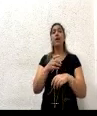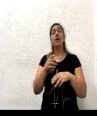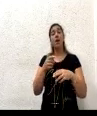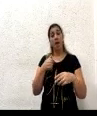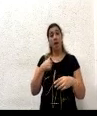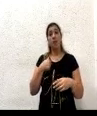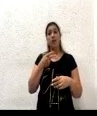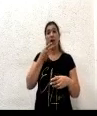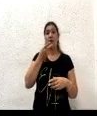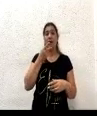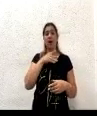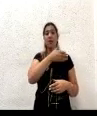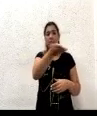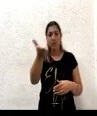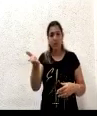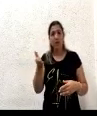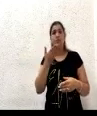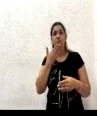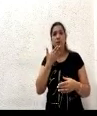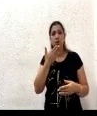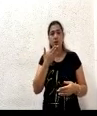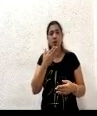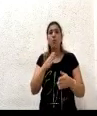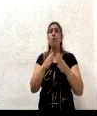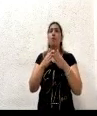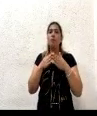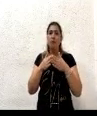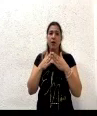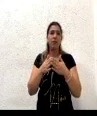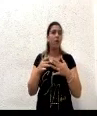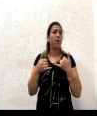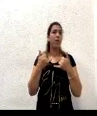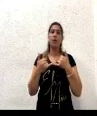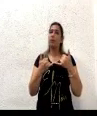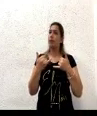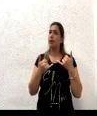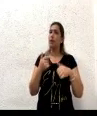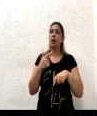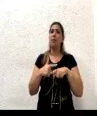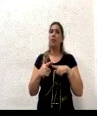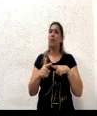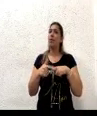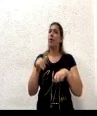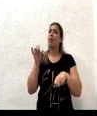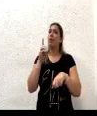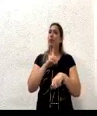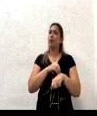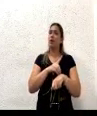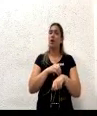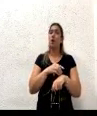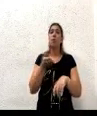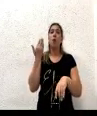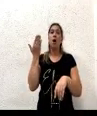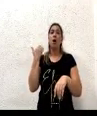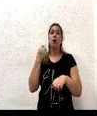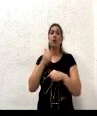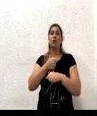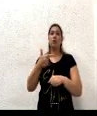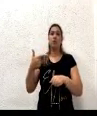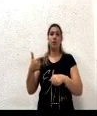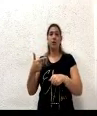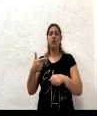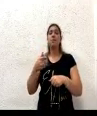aqui à sociedade para não brincar com isso, que em 2002 eu perdi minha esposa com dengue